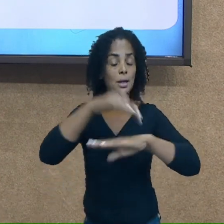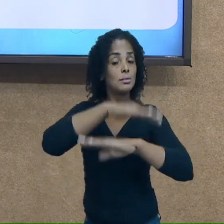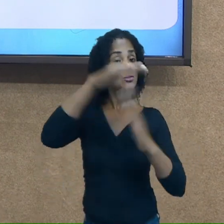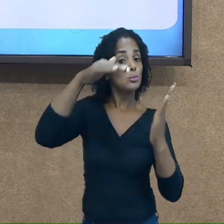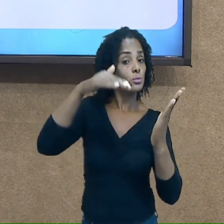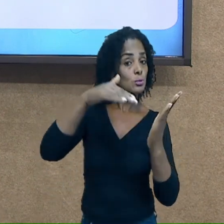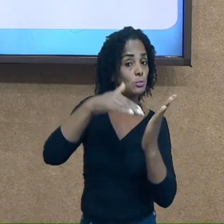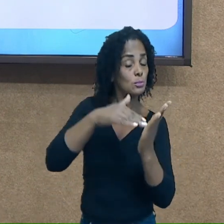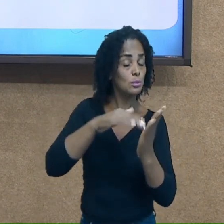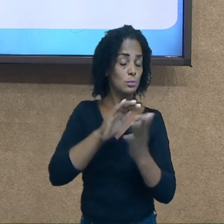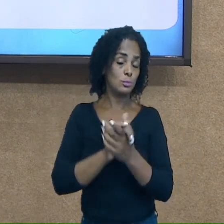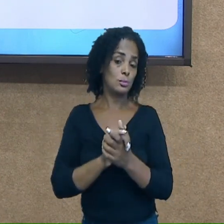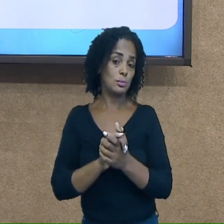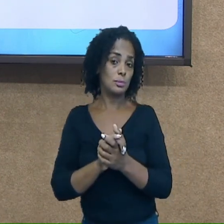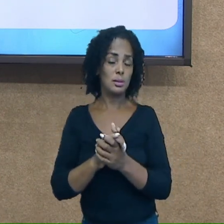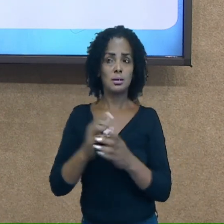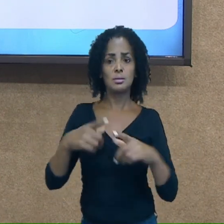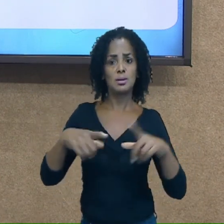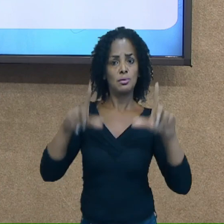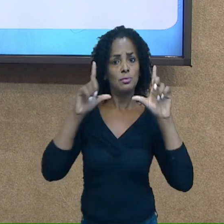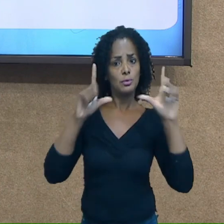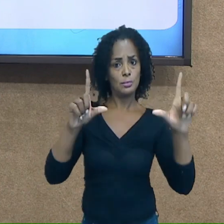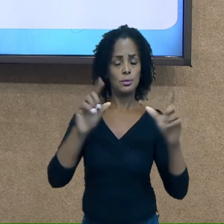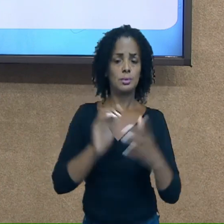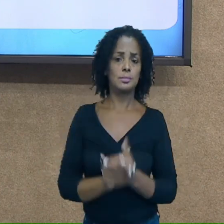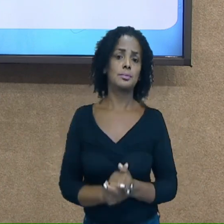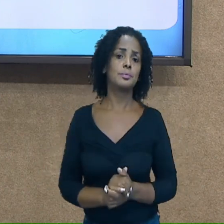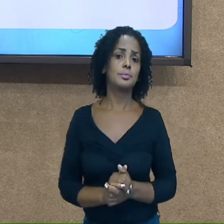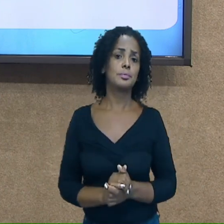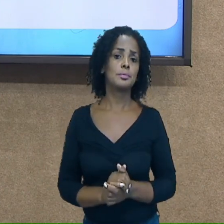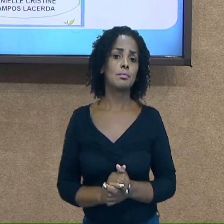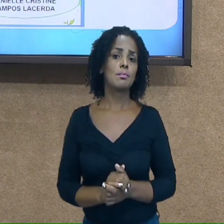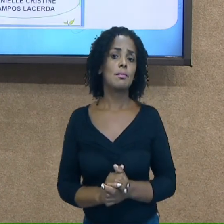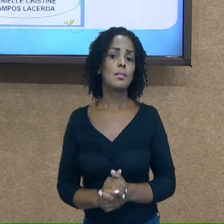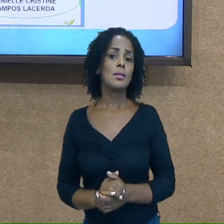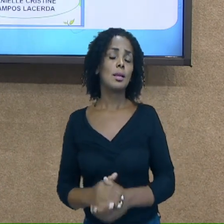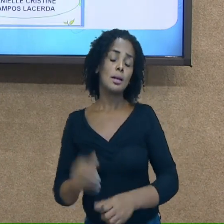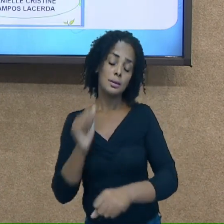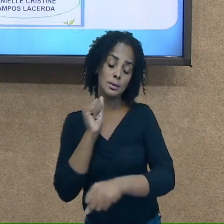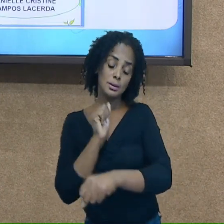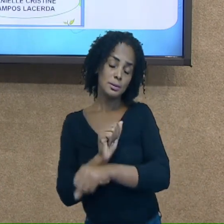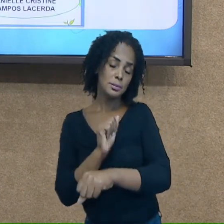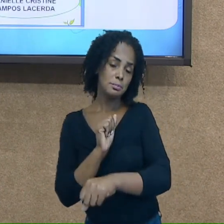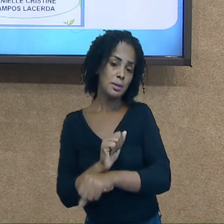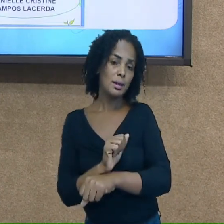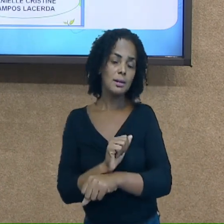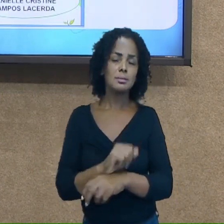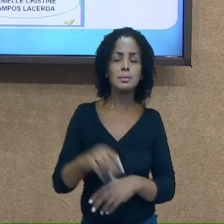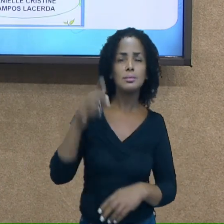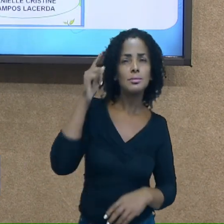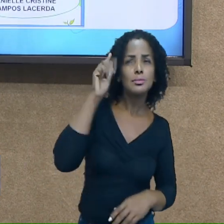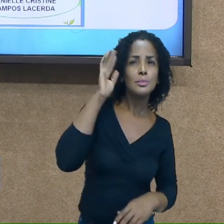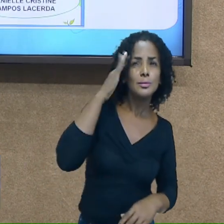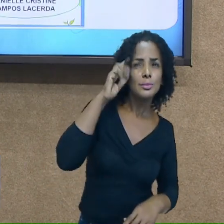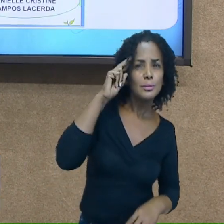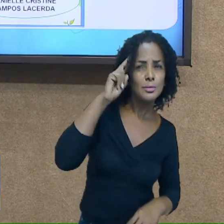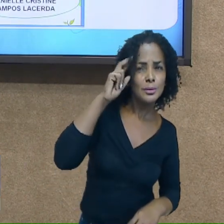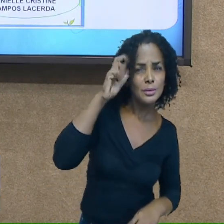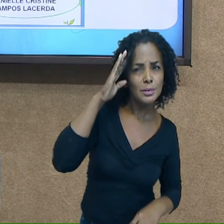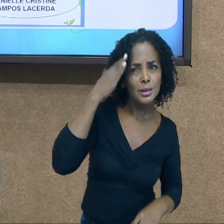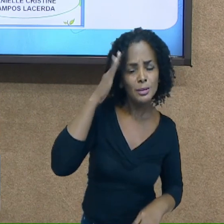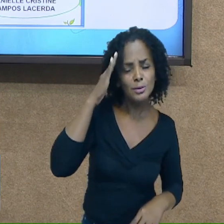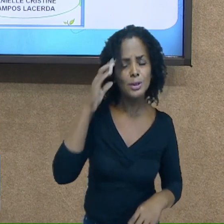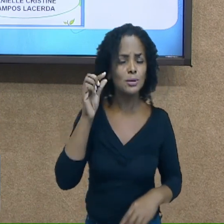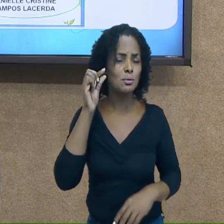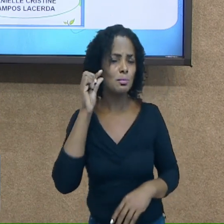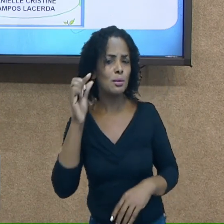todo desta imagem, dessa figura, ok? Eu espero que vocês tenham compreendido um pouco como se lê a